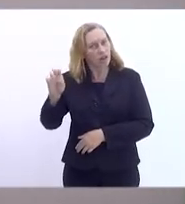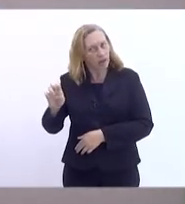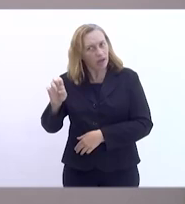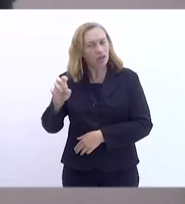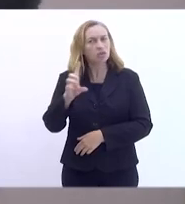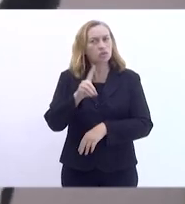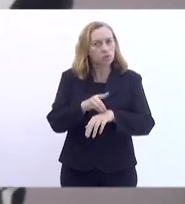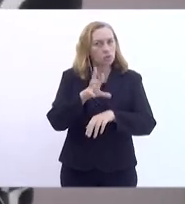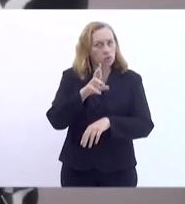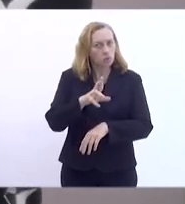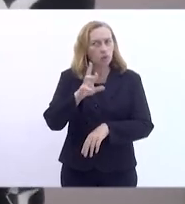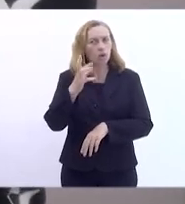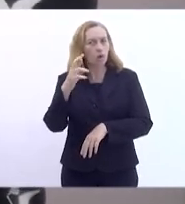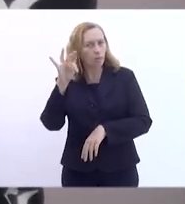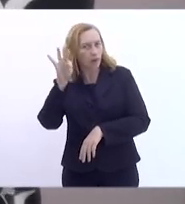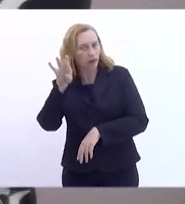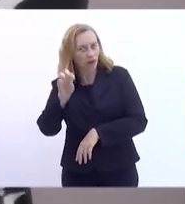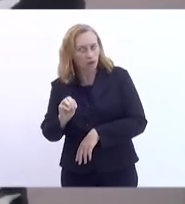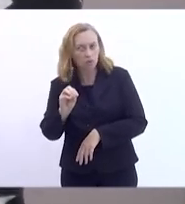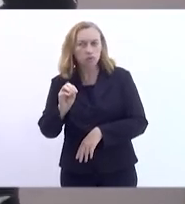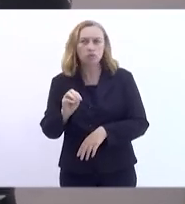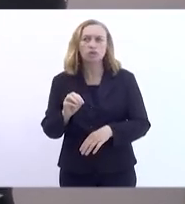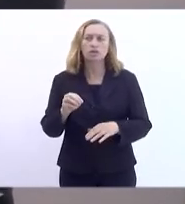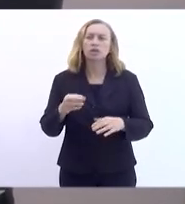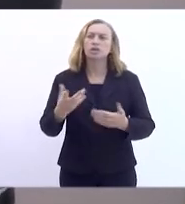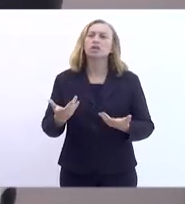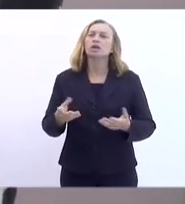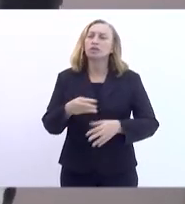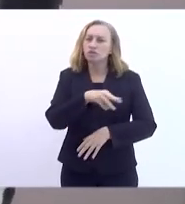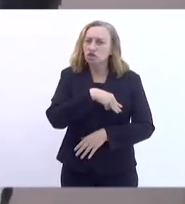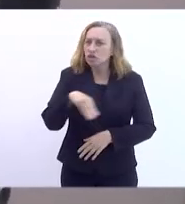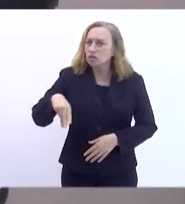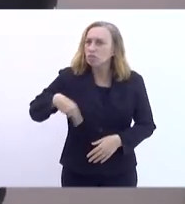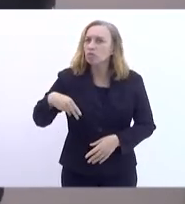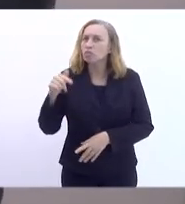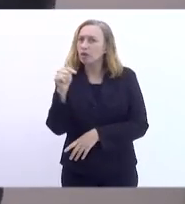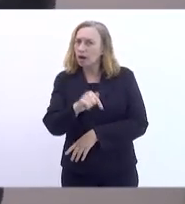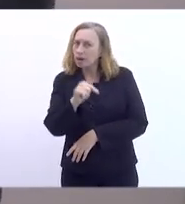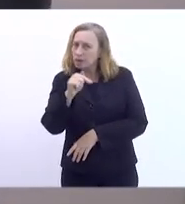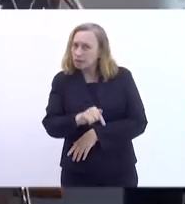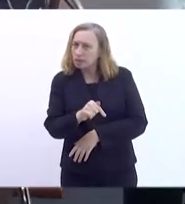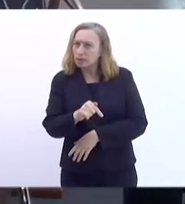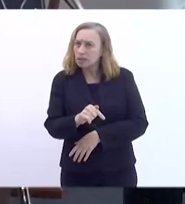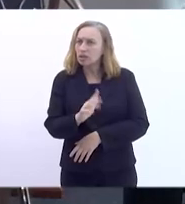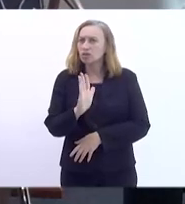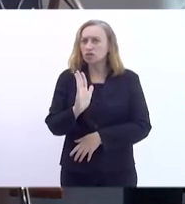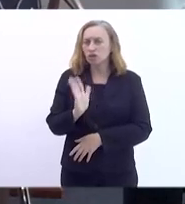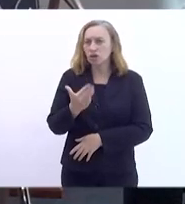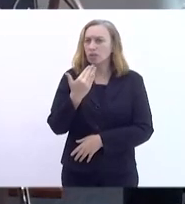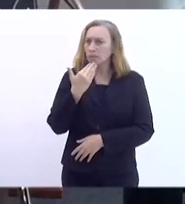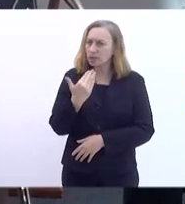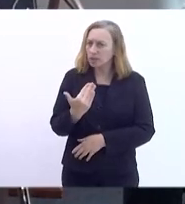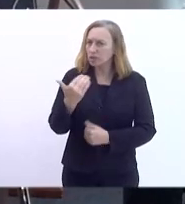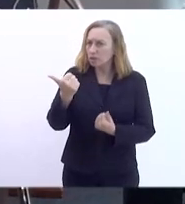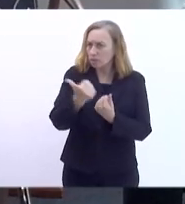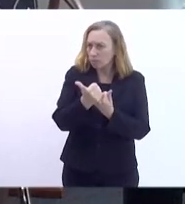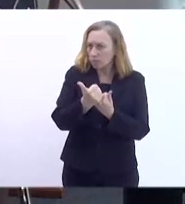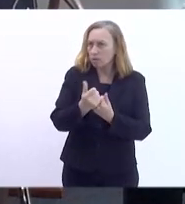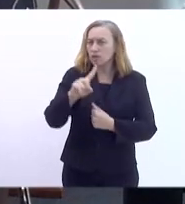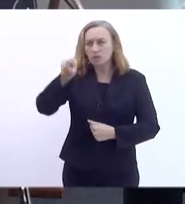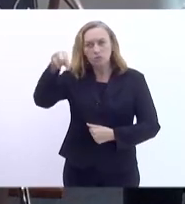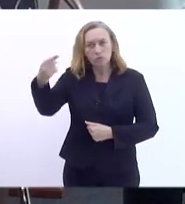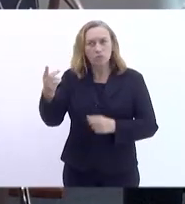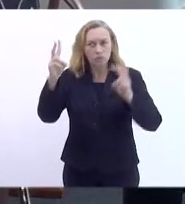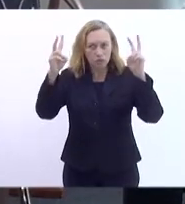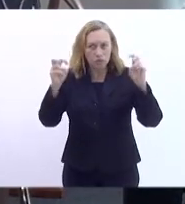Alberto flores de e Sem dúvida nenhuma a presença do Ministério Público aqui e eu já vou até que pedir apoio nas